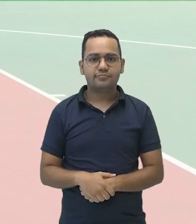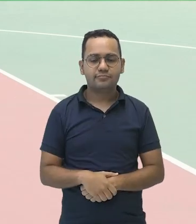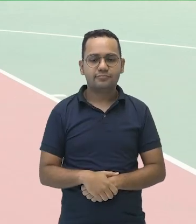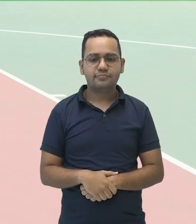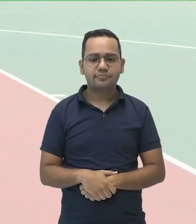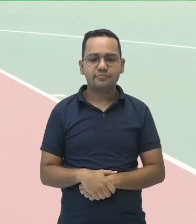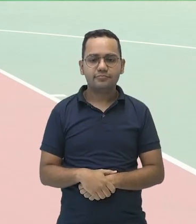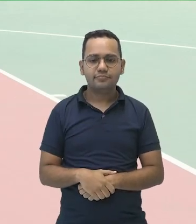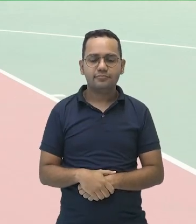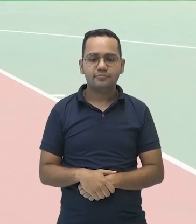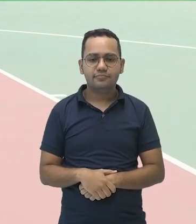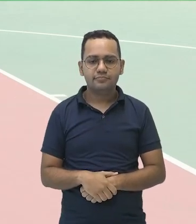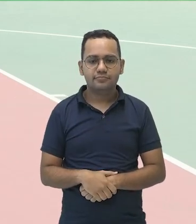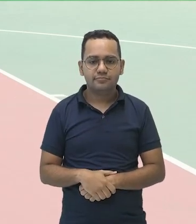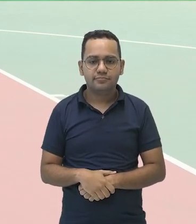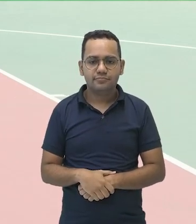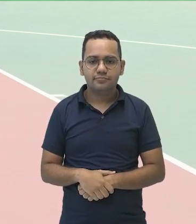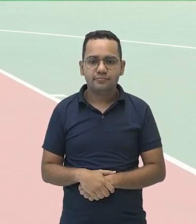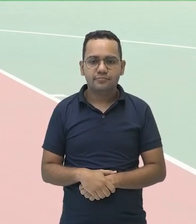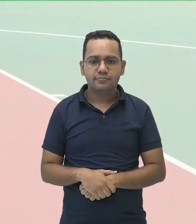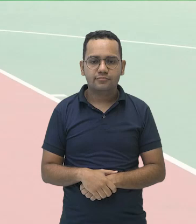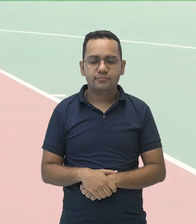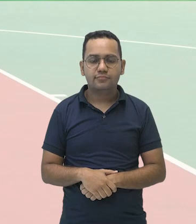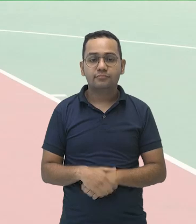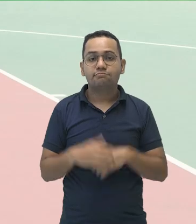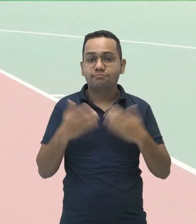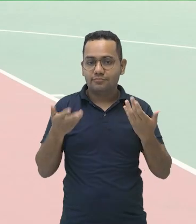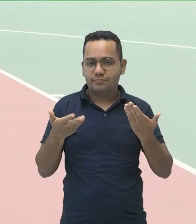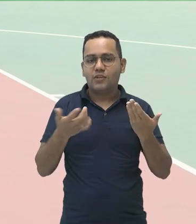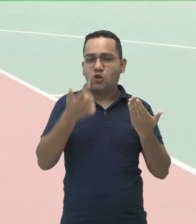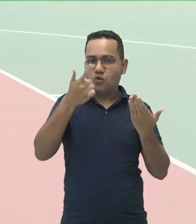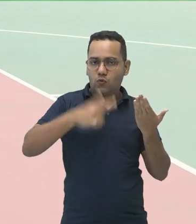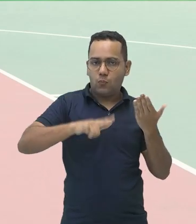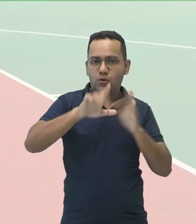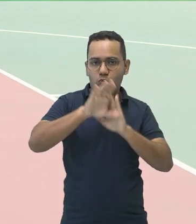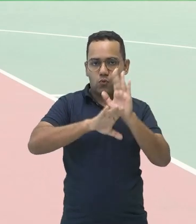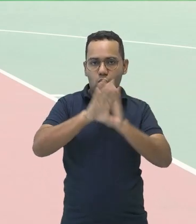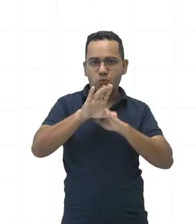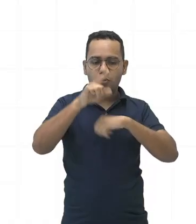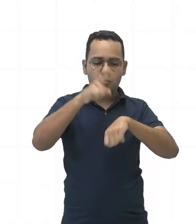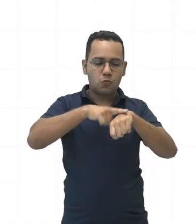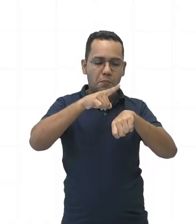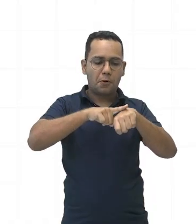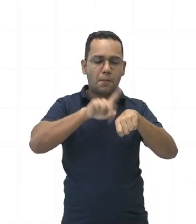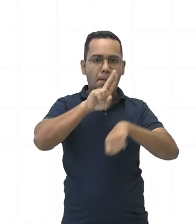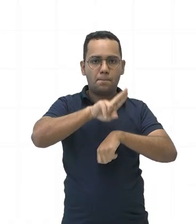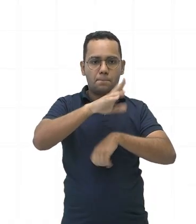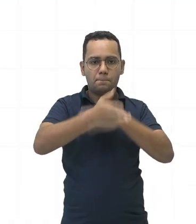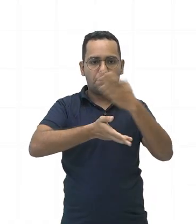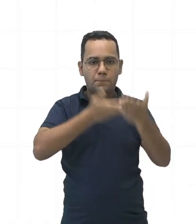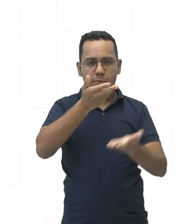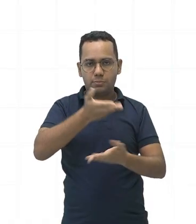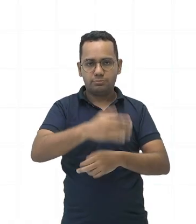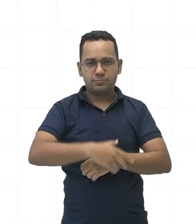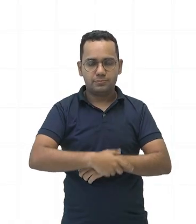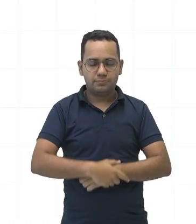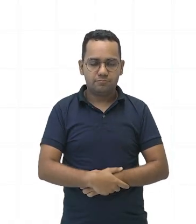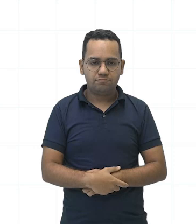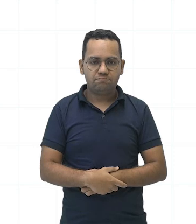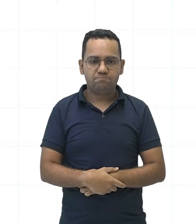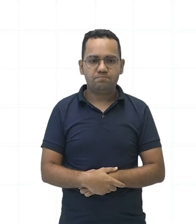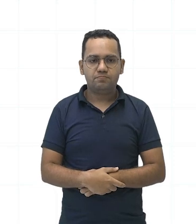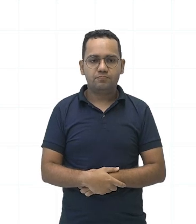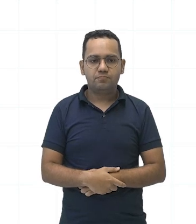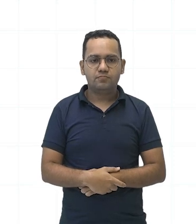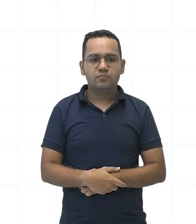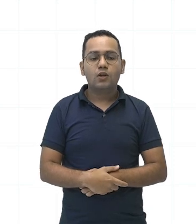vocês o que realmente são os primeiros socorros. Então, acompanhem aí. Os primeiros socorros